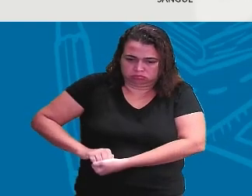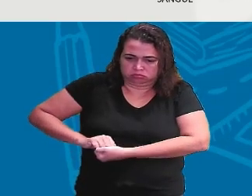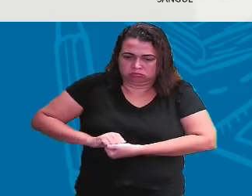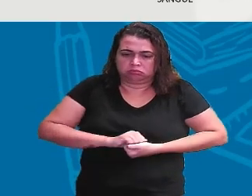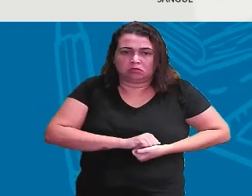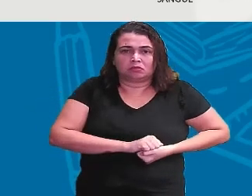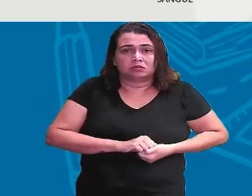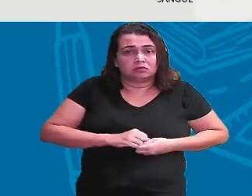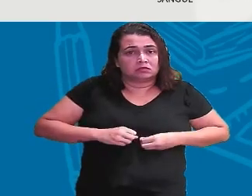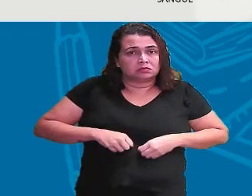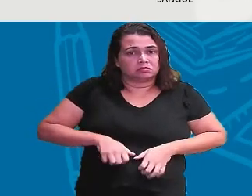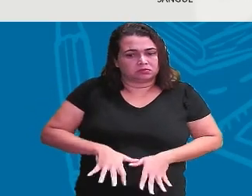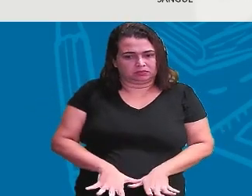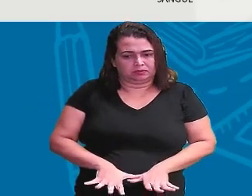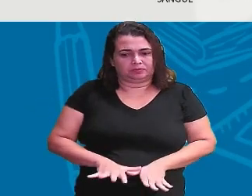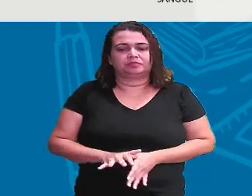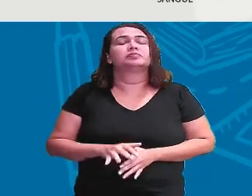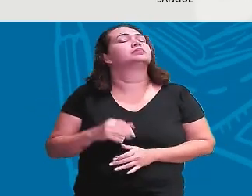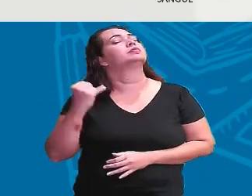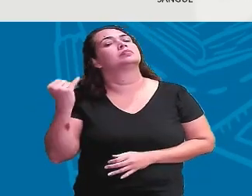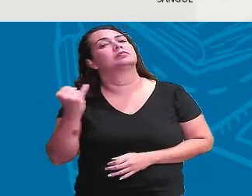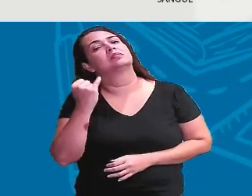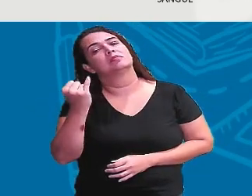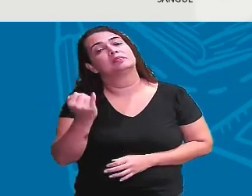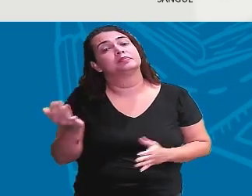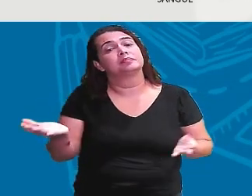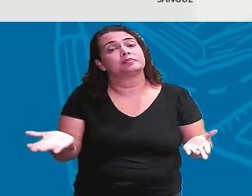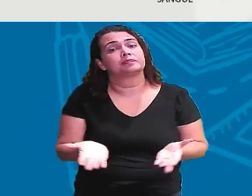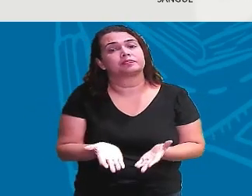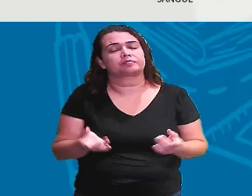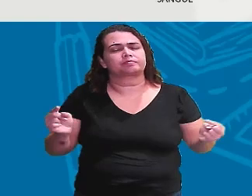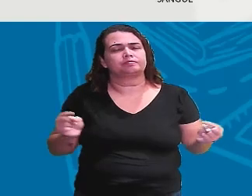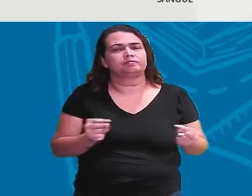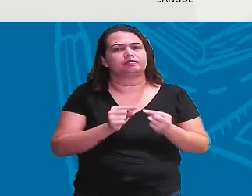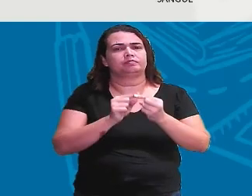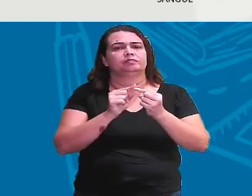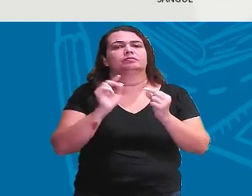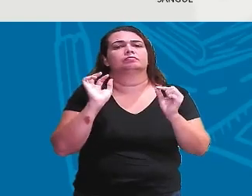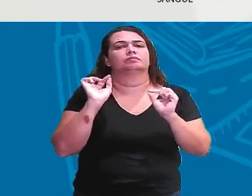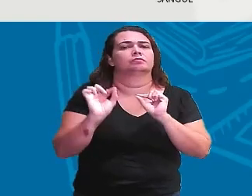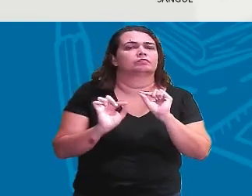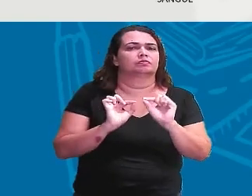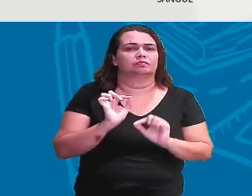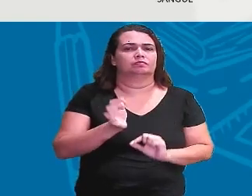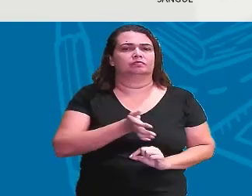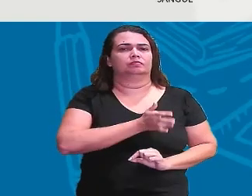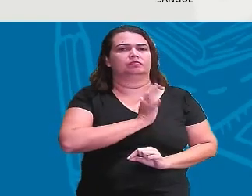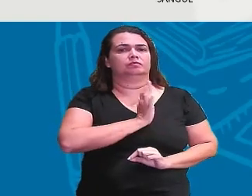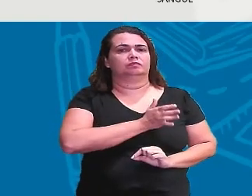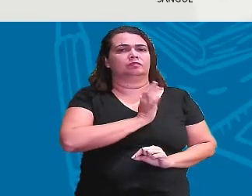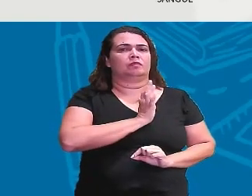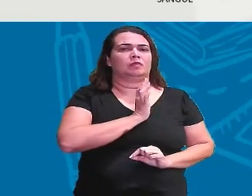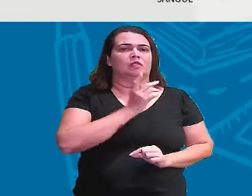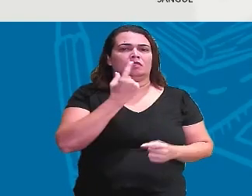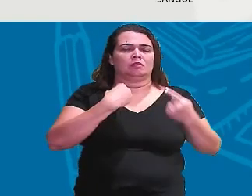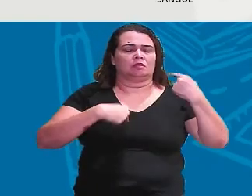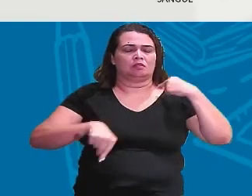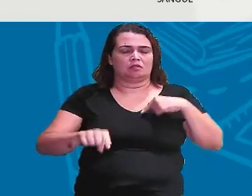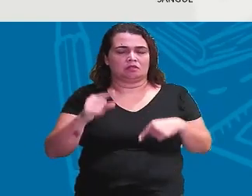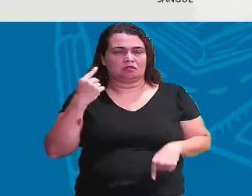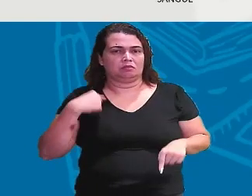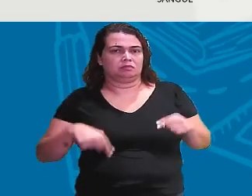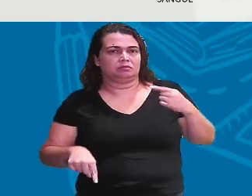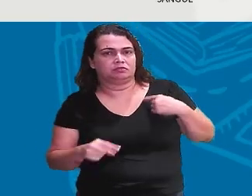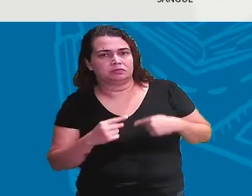do nosso corpo, tá certo? Então, falando aqui especificamente do sistema cardiovascular ou circulatório, a gente vai